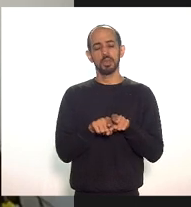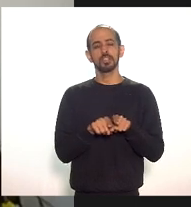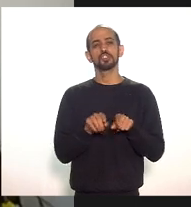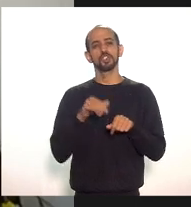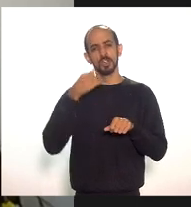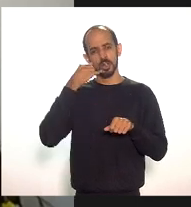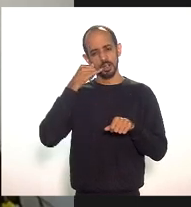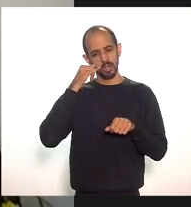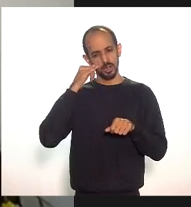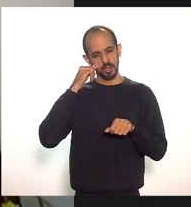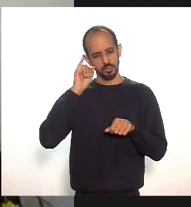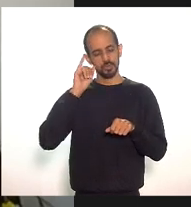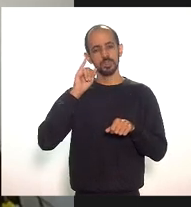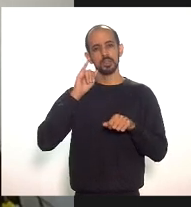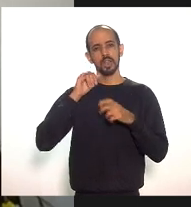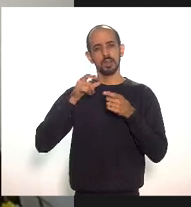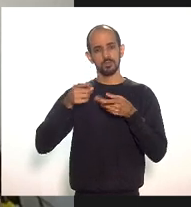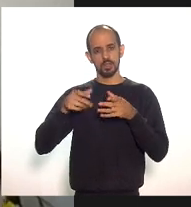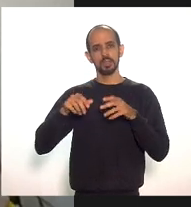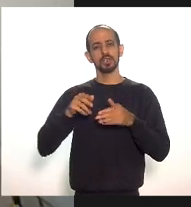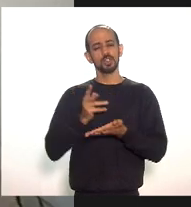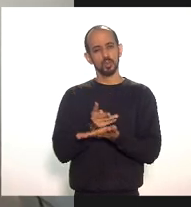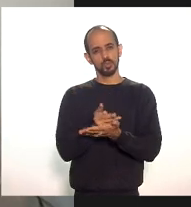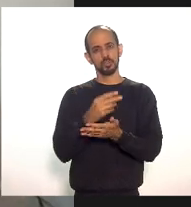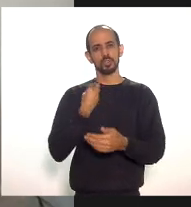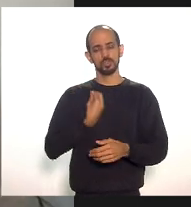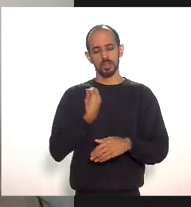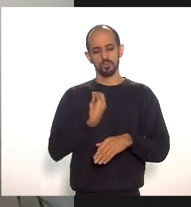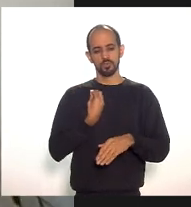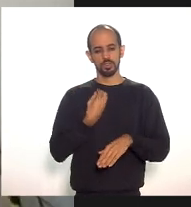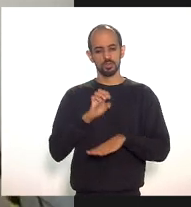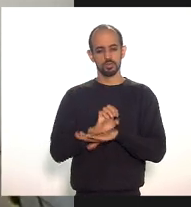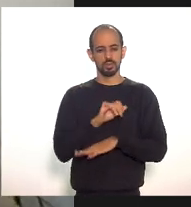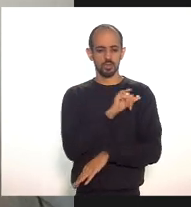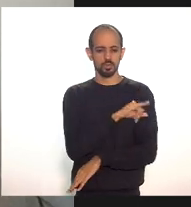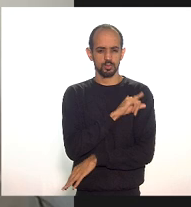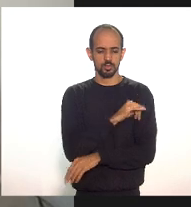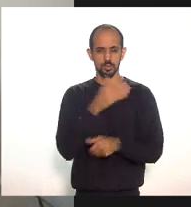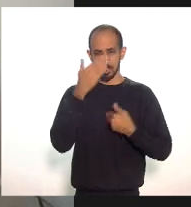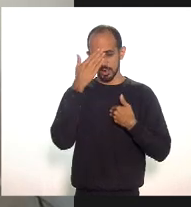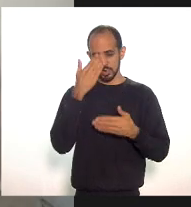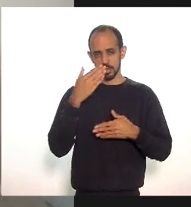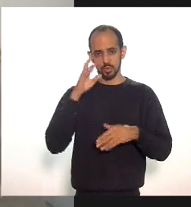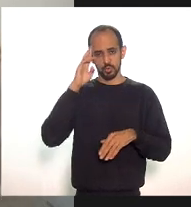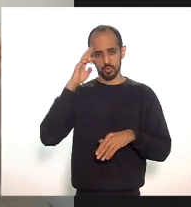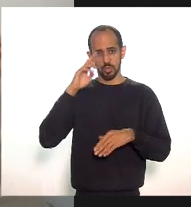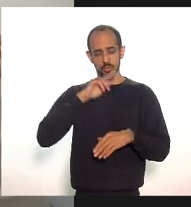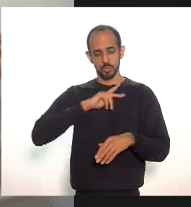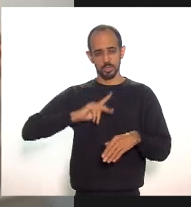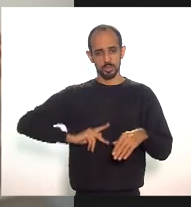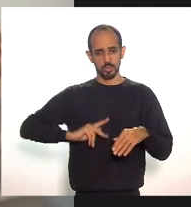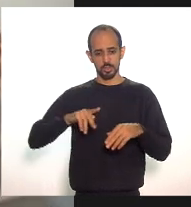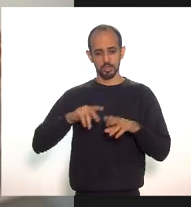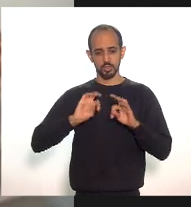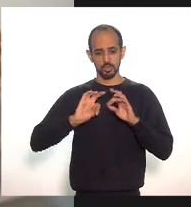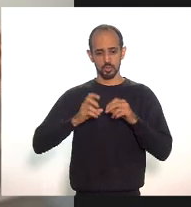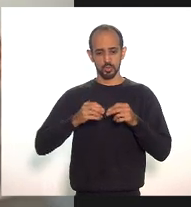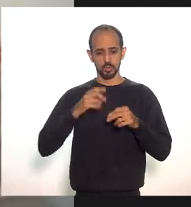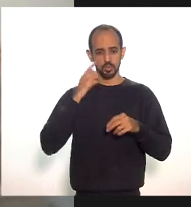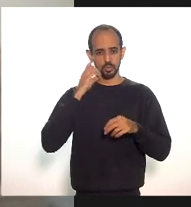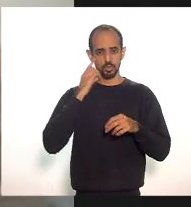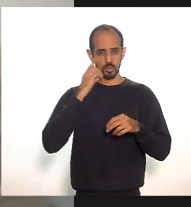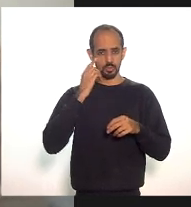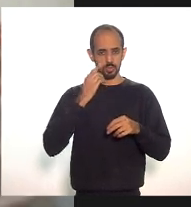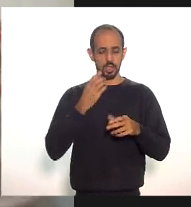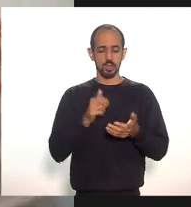de vida no estado do Rio de Janeiro então agradeço senhor presidente senhoras deputadas e senhores